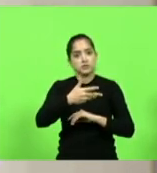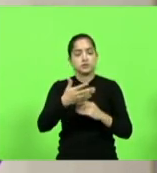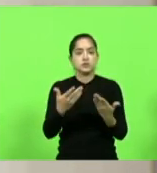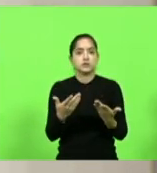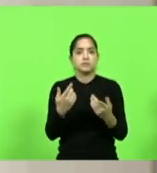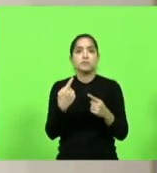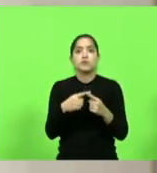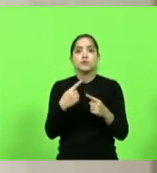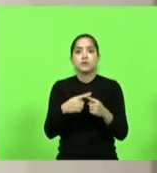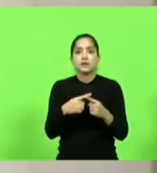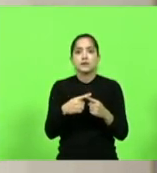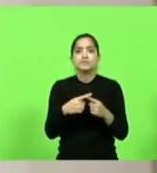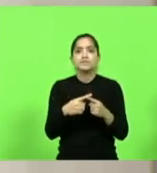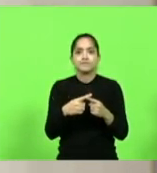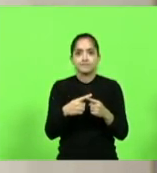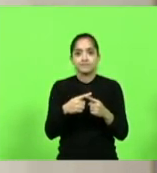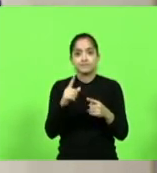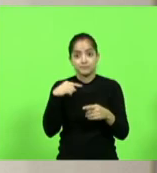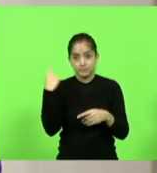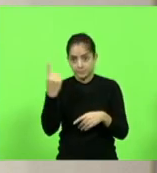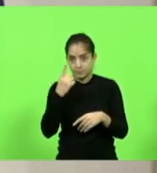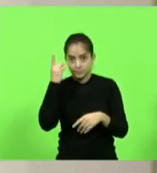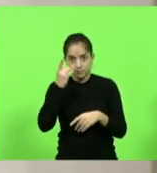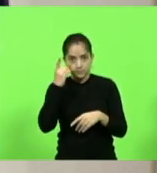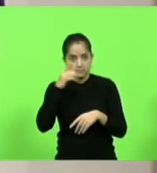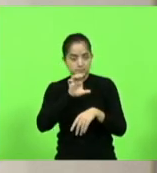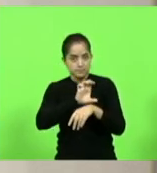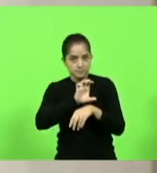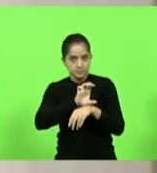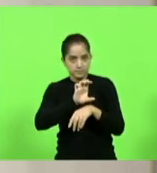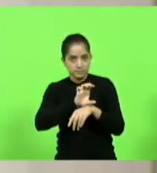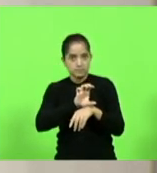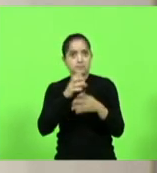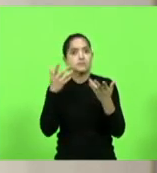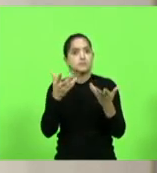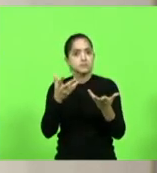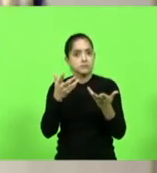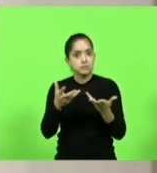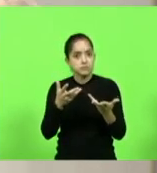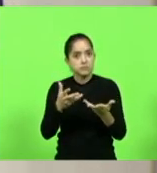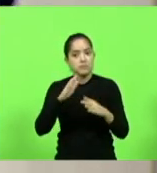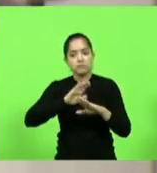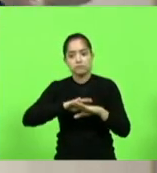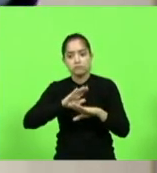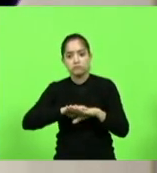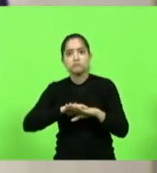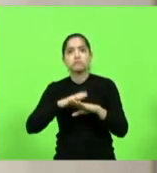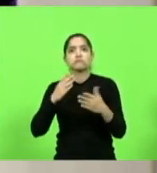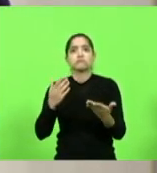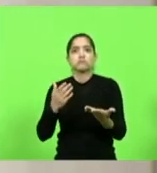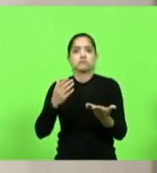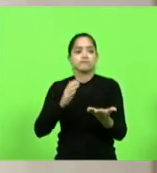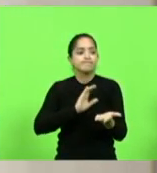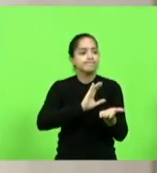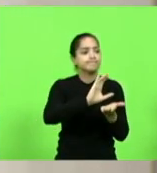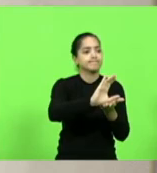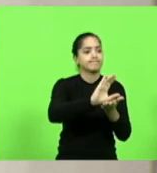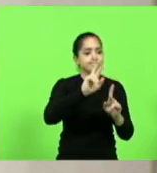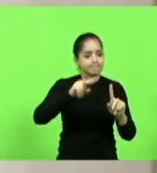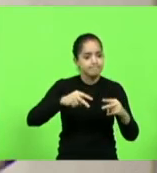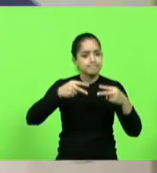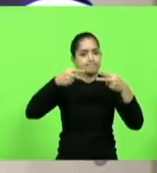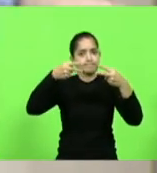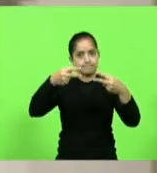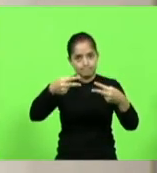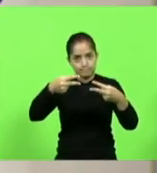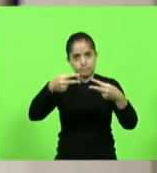nós, deputados estaduais, estamos querendo fazer a nossa parte, colocar dinheiro para duplicar logo a